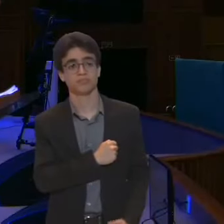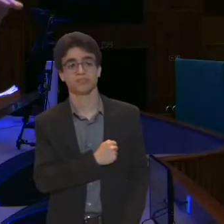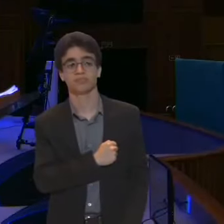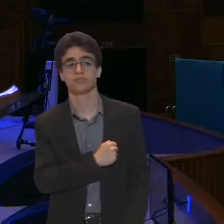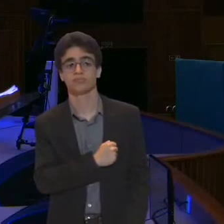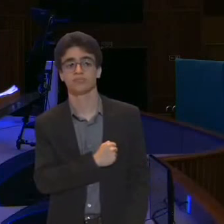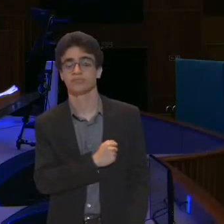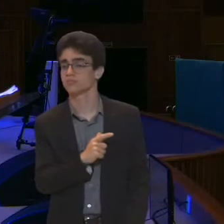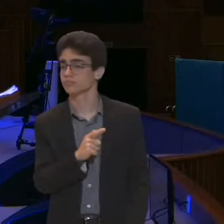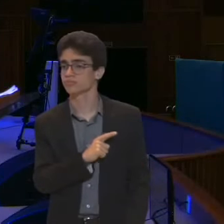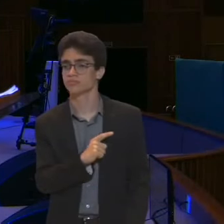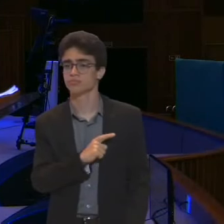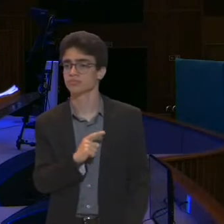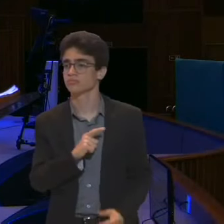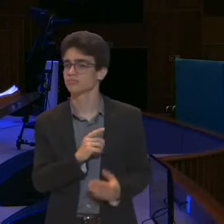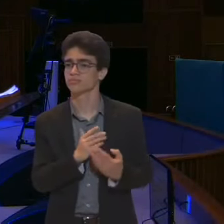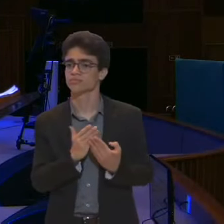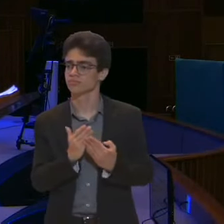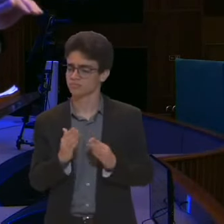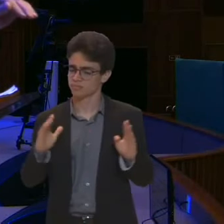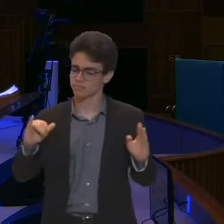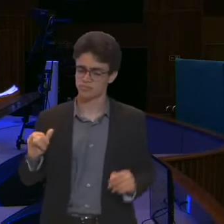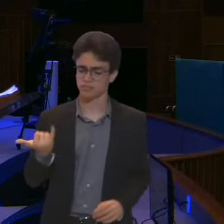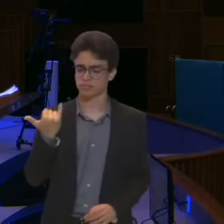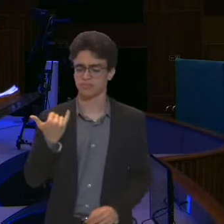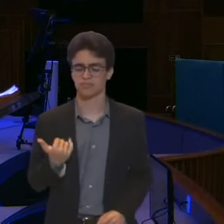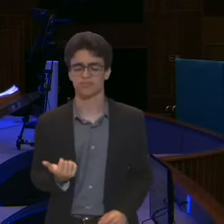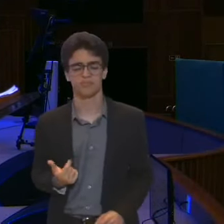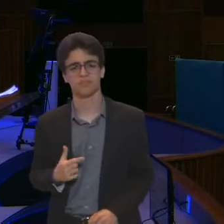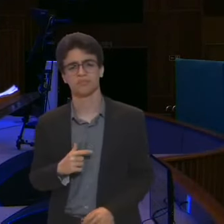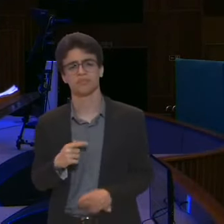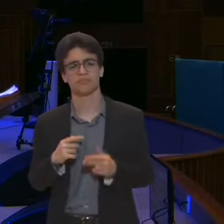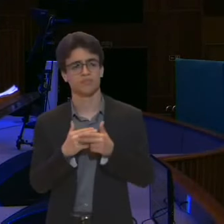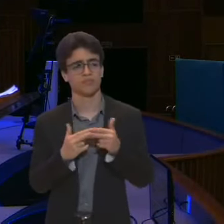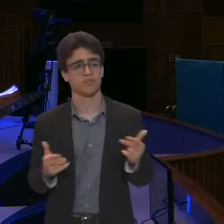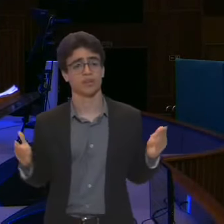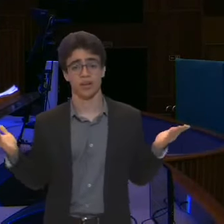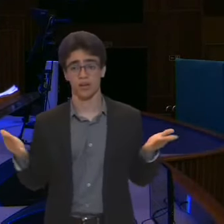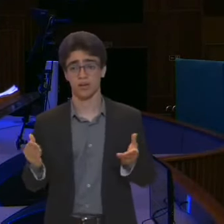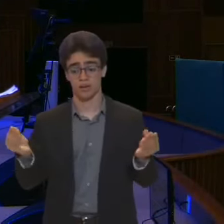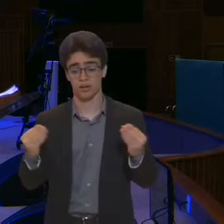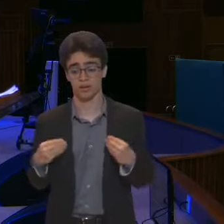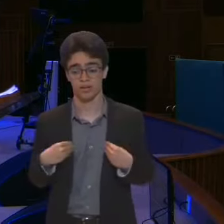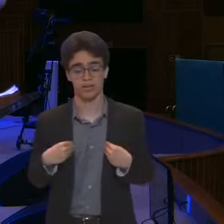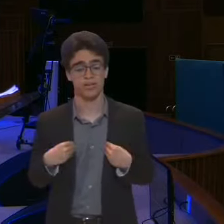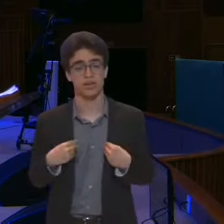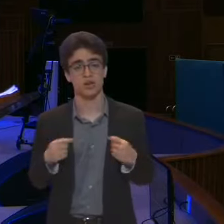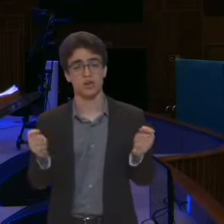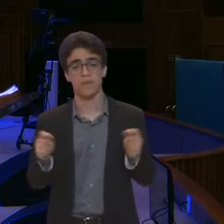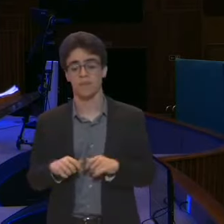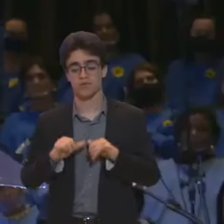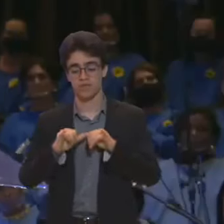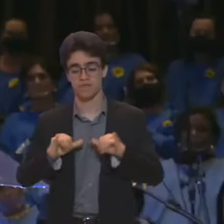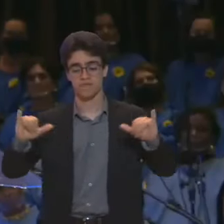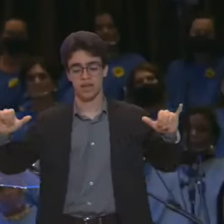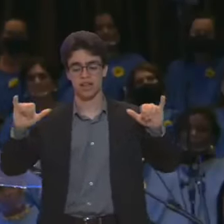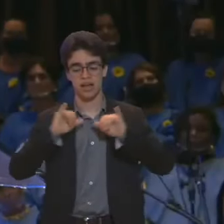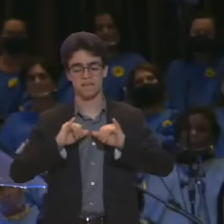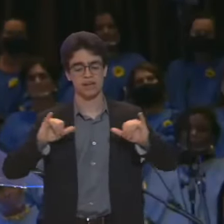ele abre as portas, ele é o lastro sobre o qual você ganha o direito de falar outras coisas para as